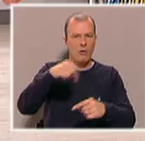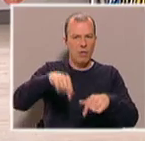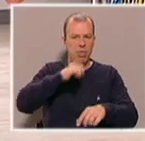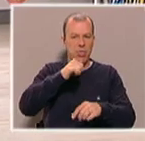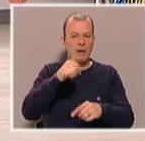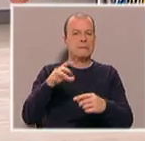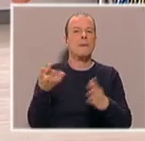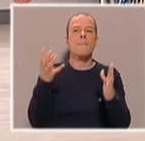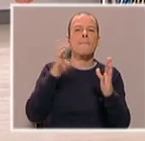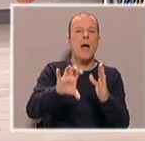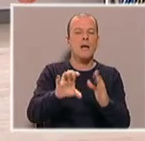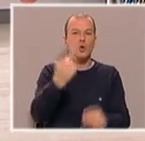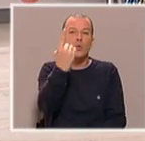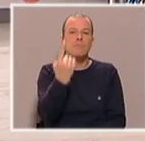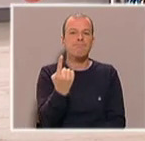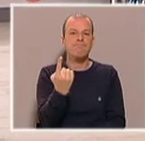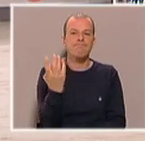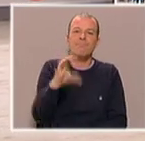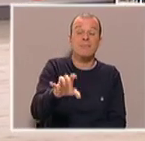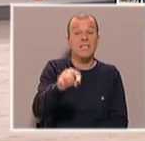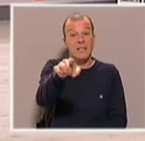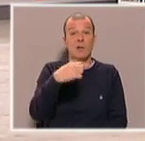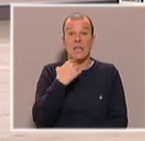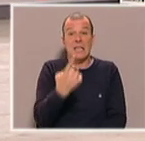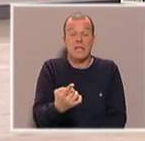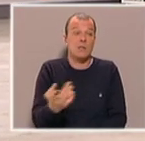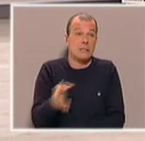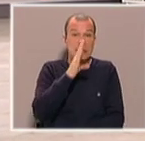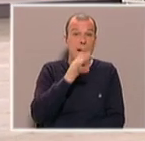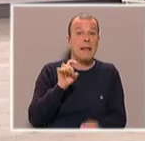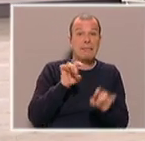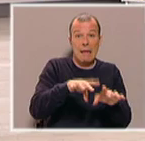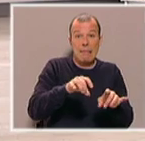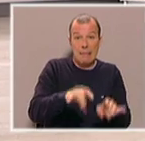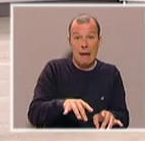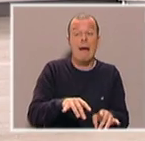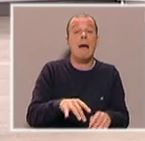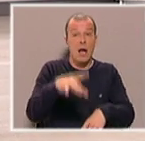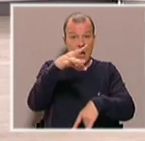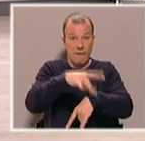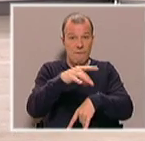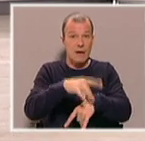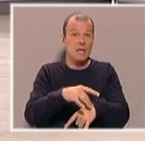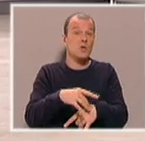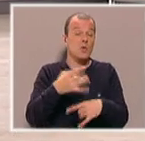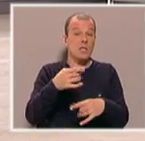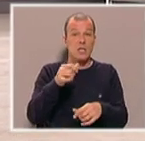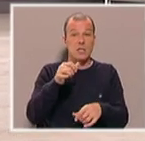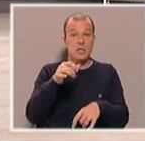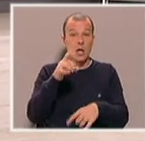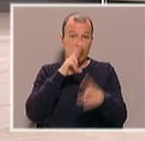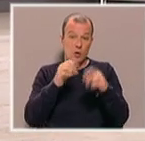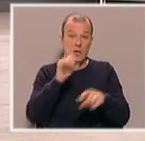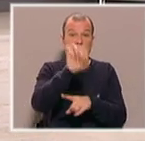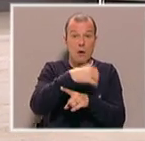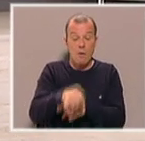Vai aparecer uma imagem e vocês vão ter que dizer se previne doenças respiratórias, se essa imagem previne doenças respiratórias, sim ou não, tem em baixo um certo e um